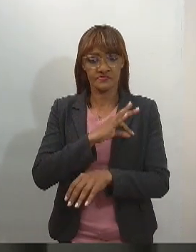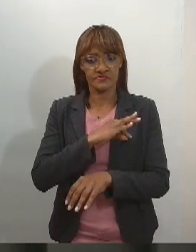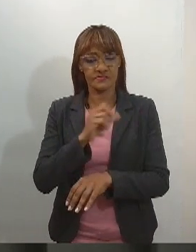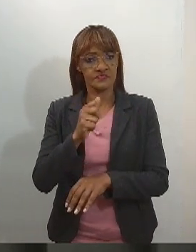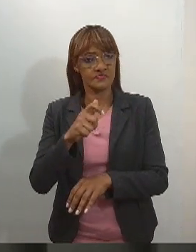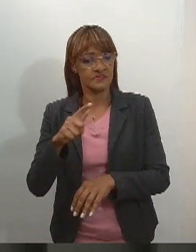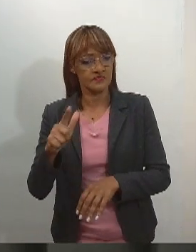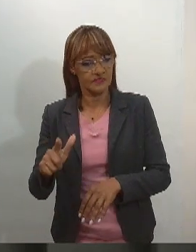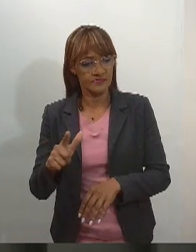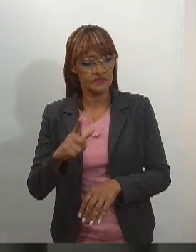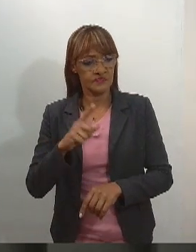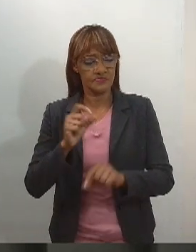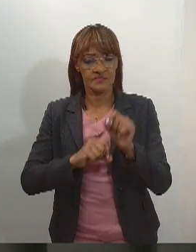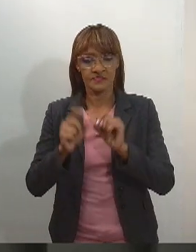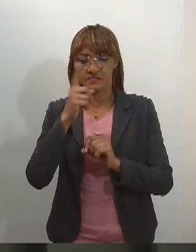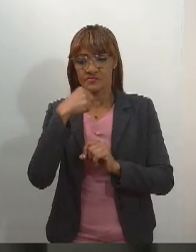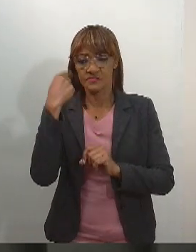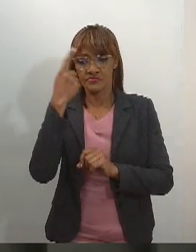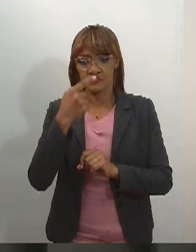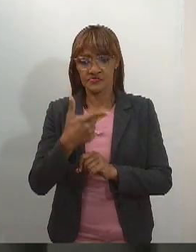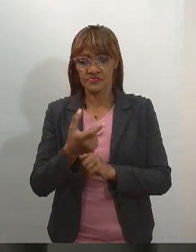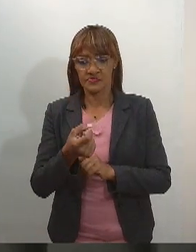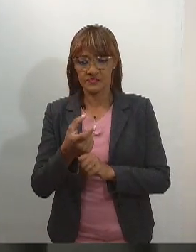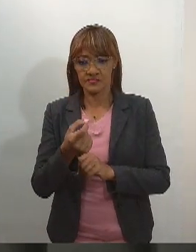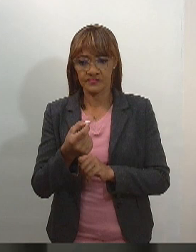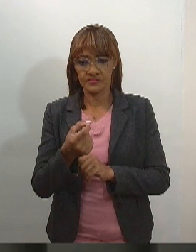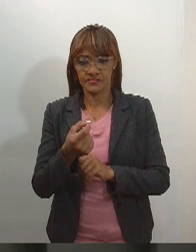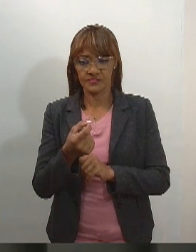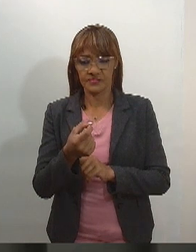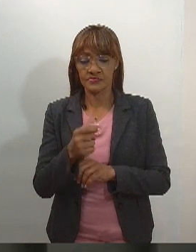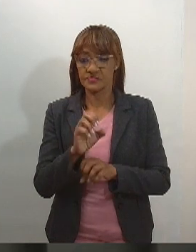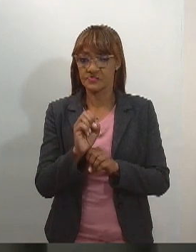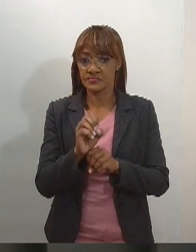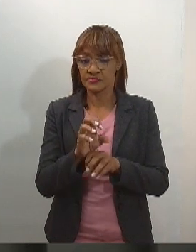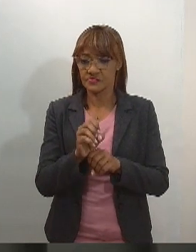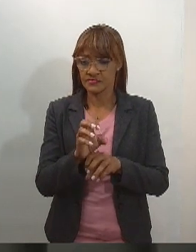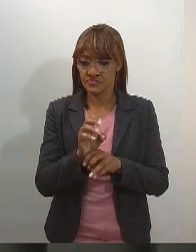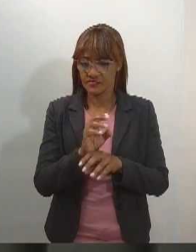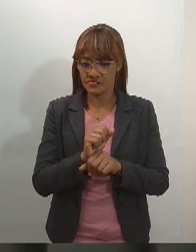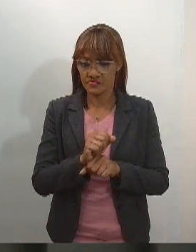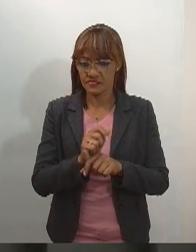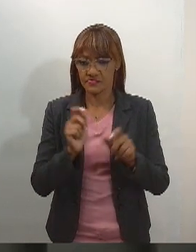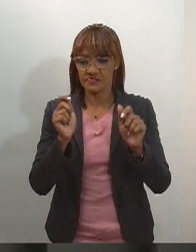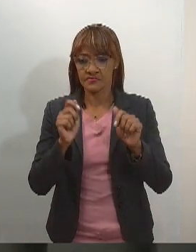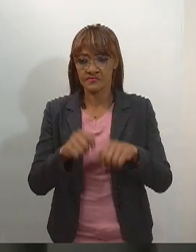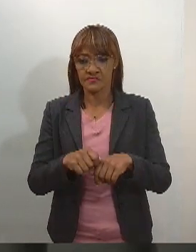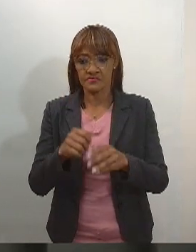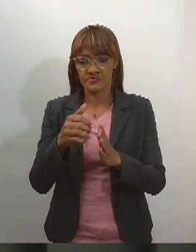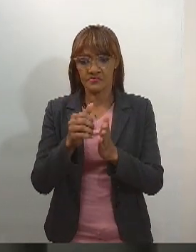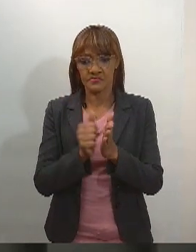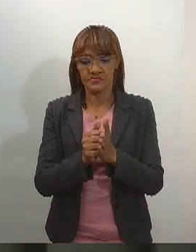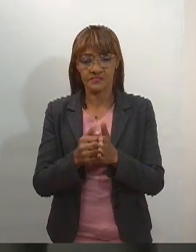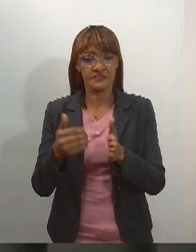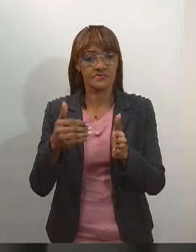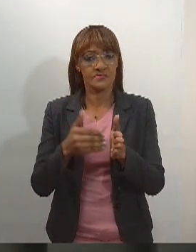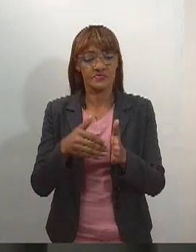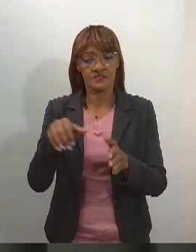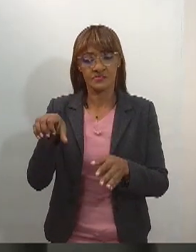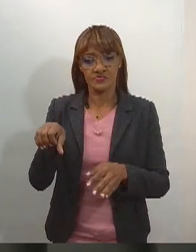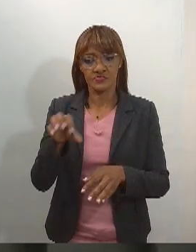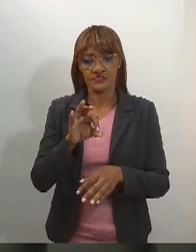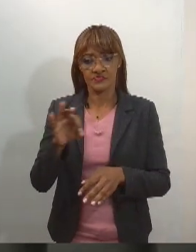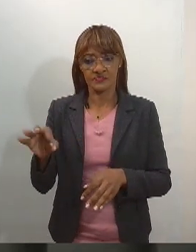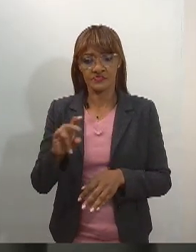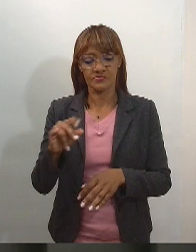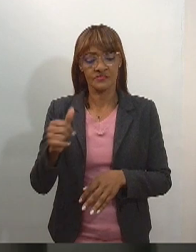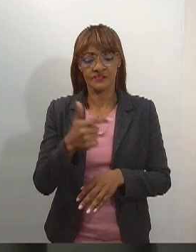horária de 20 horas aula. Tá? Os interessados deverão efetuar suas inscrições até 9 horas do dia 24